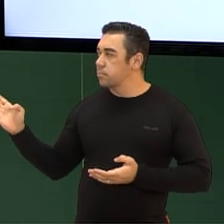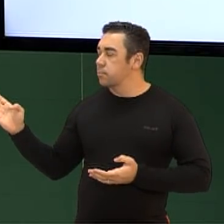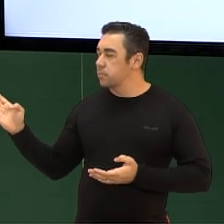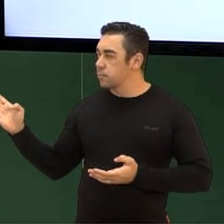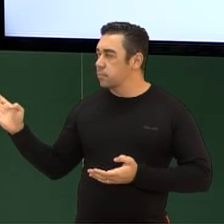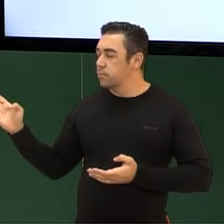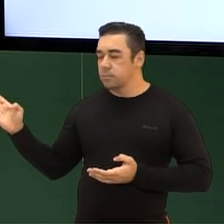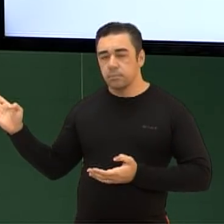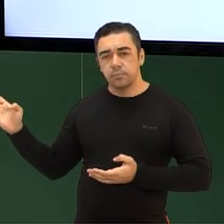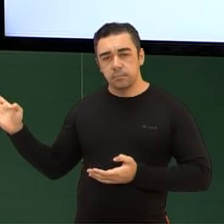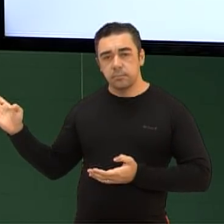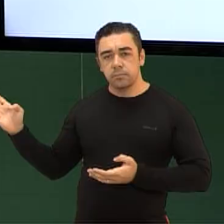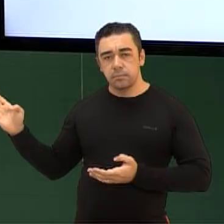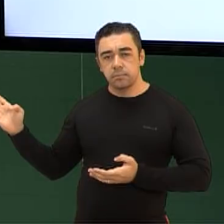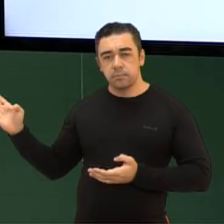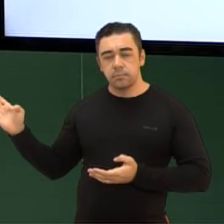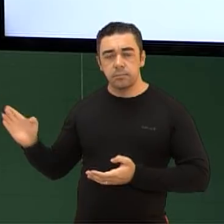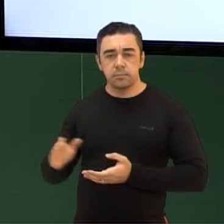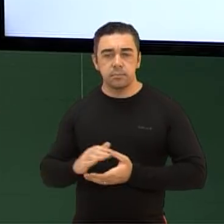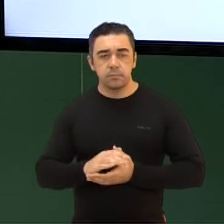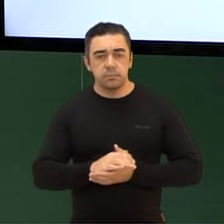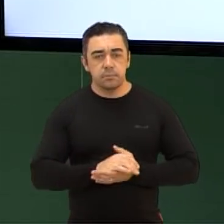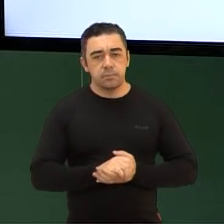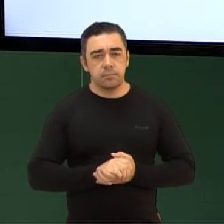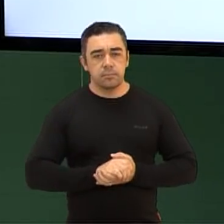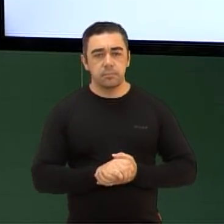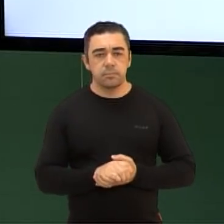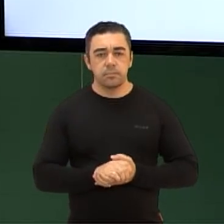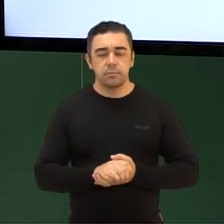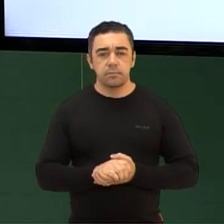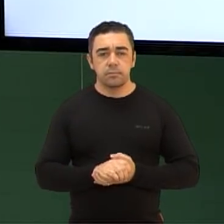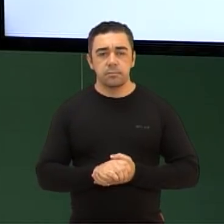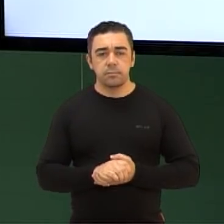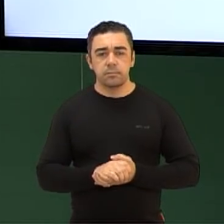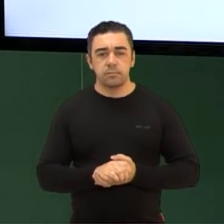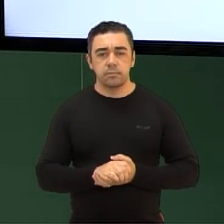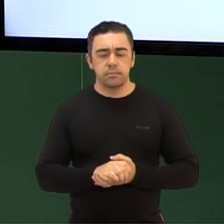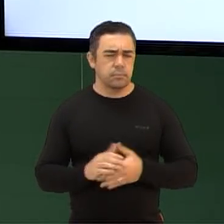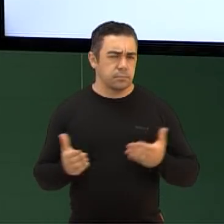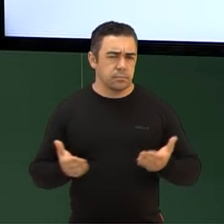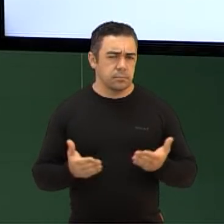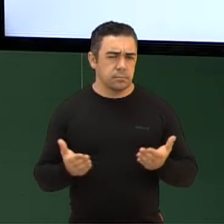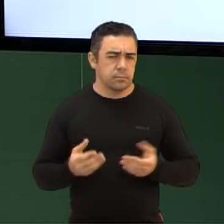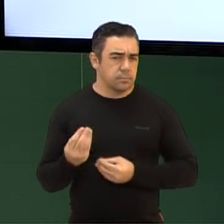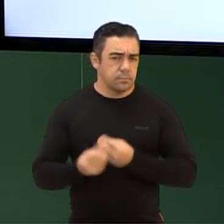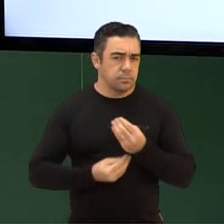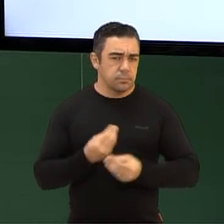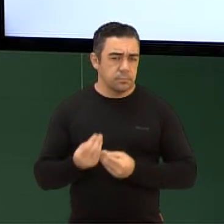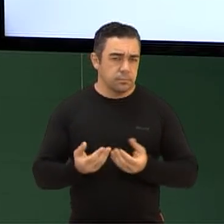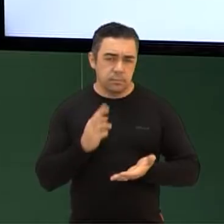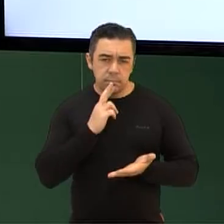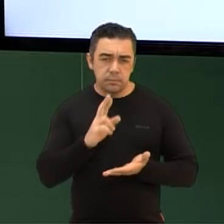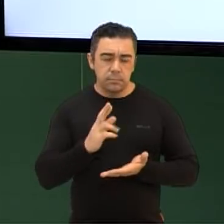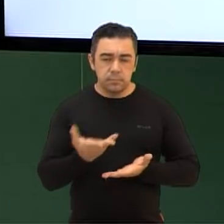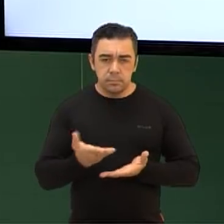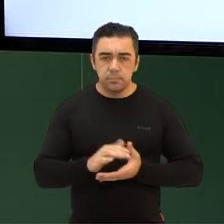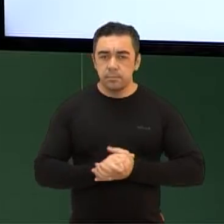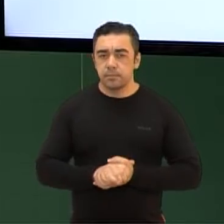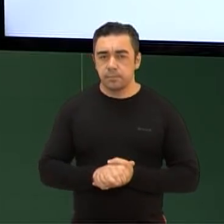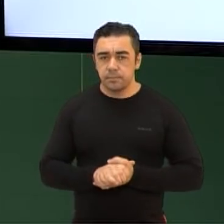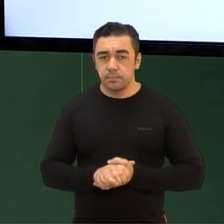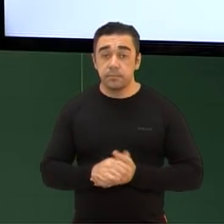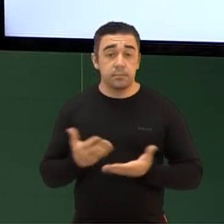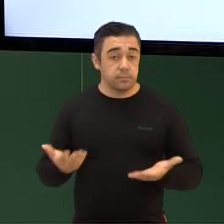5x. 5x igual a 90 graus. E agora, como que eu faço para resolver? Uso